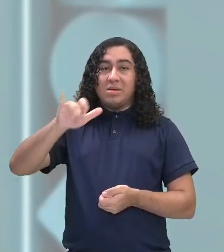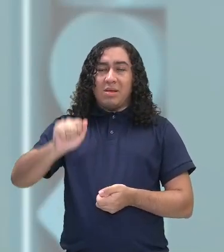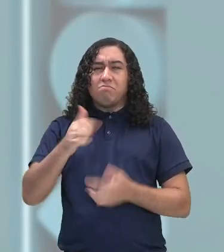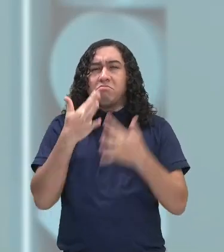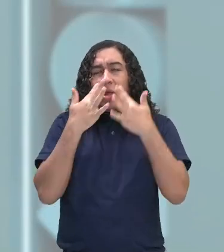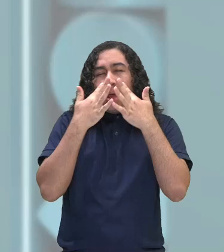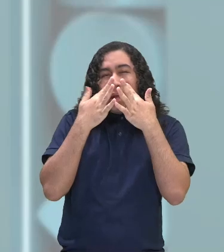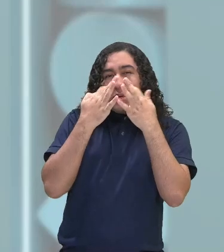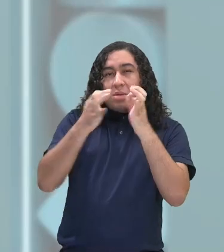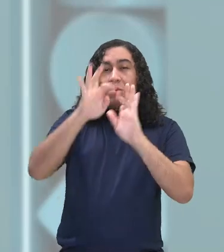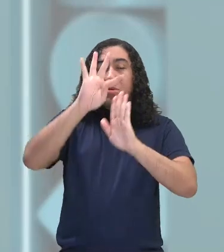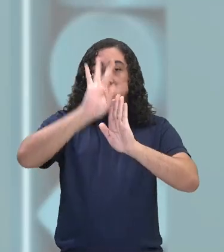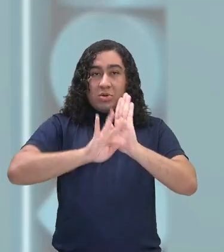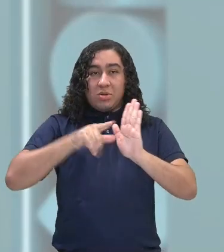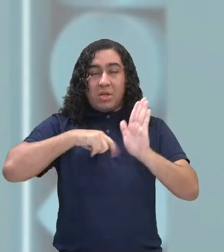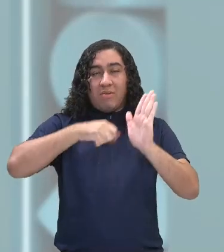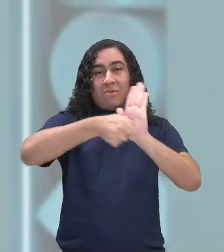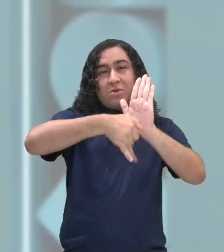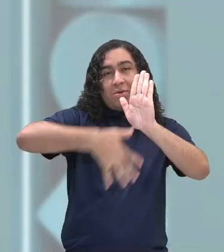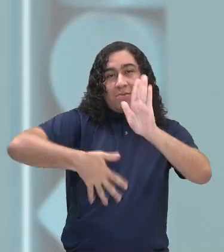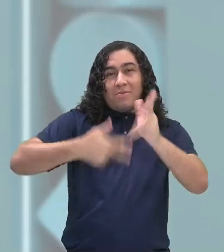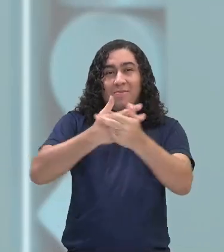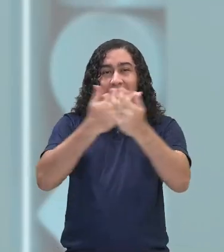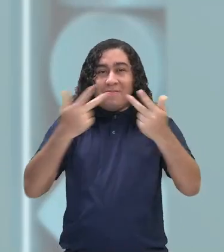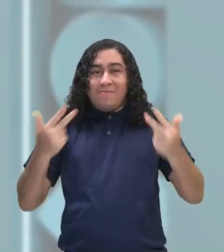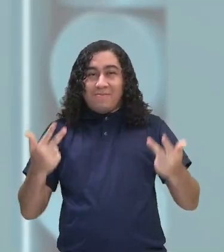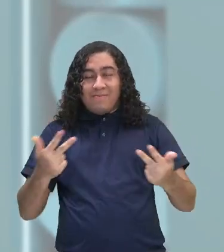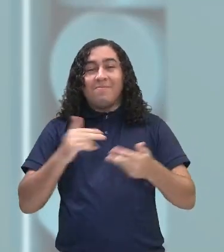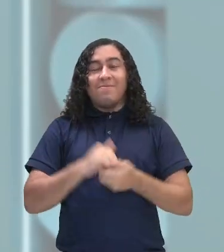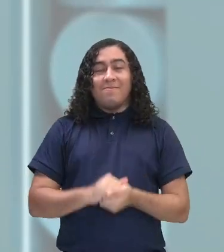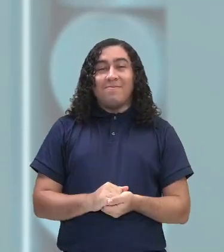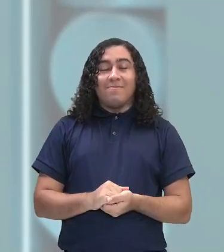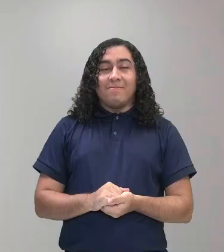que ali tem bastante figuras de linguagem também. Vamos ver?